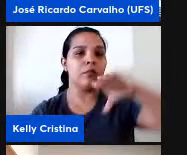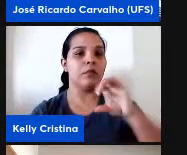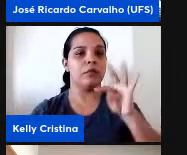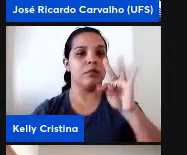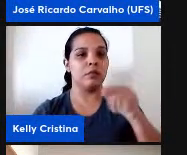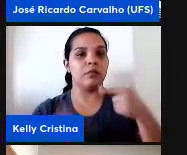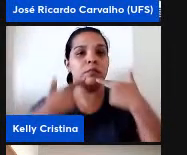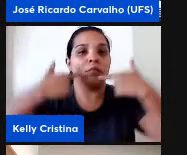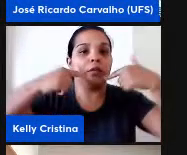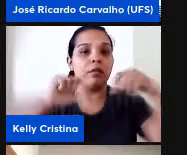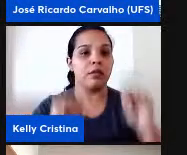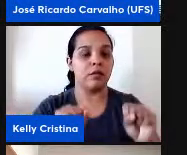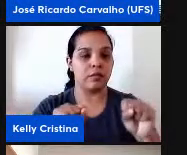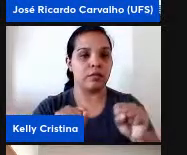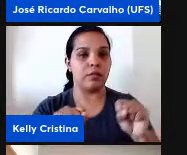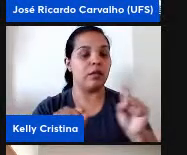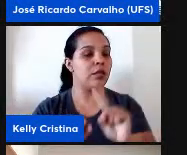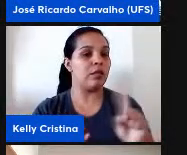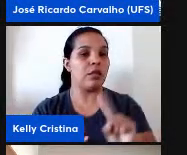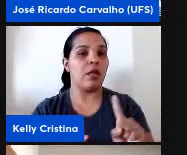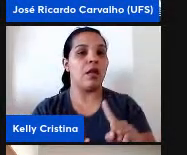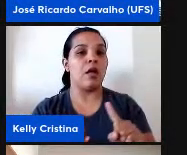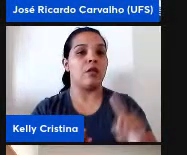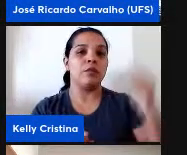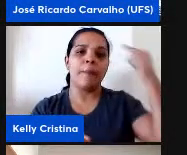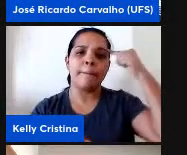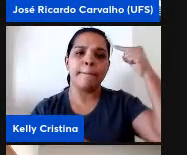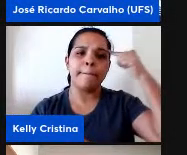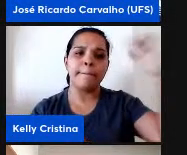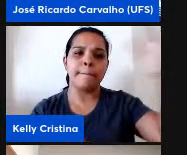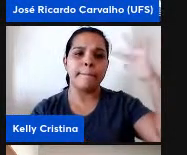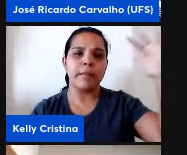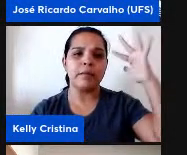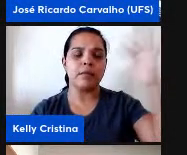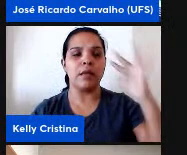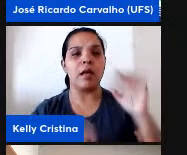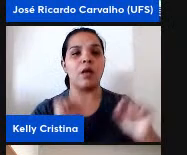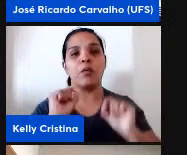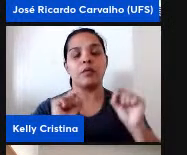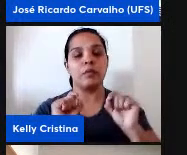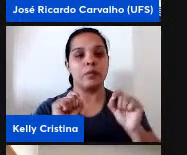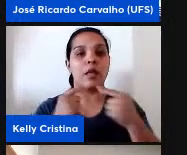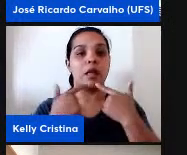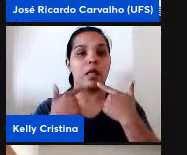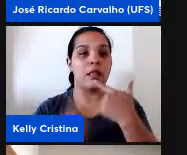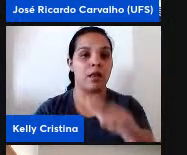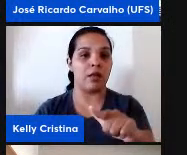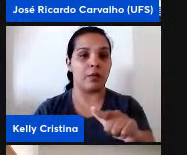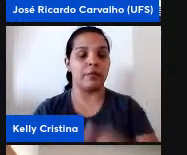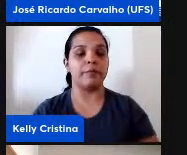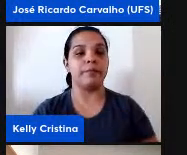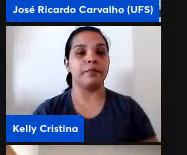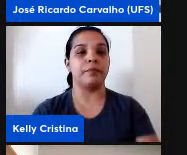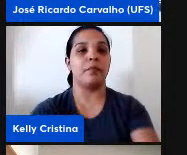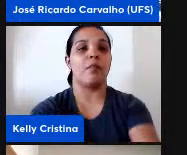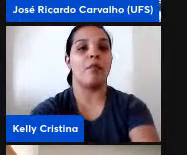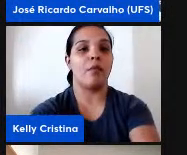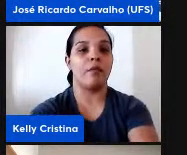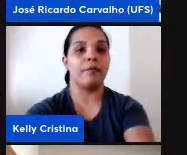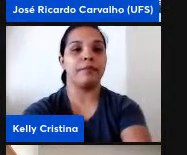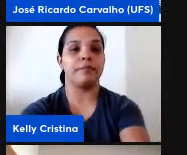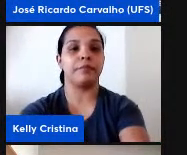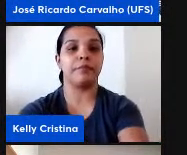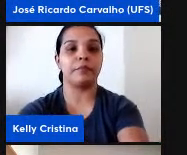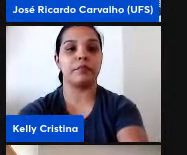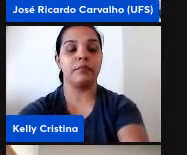de função metalinguística, não se trata de pensar sobre a língua, né? Mas, evidentemente, que a